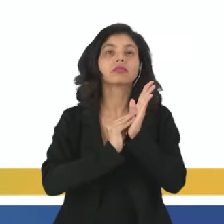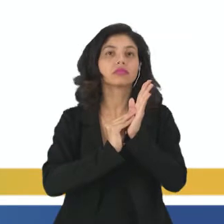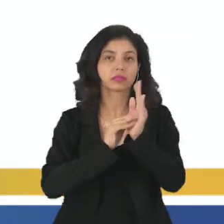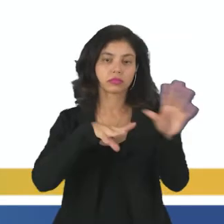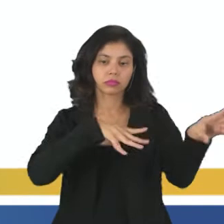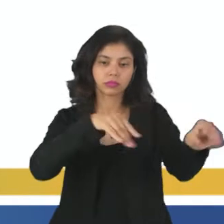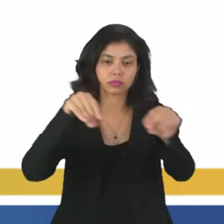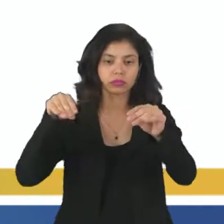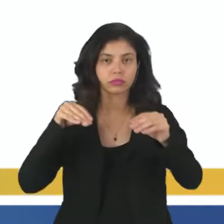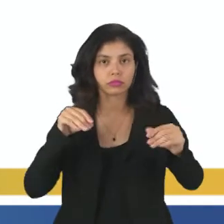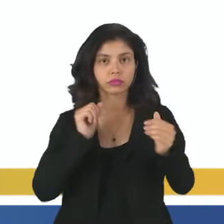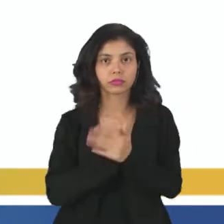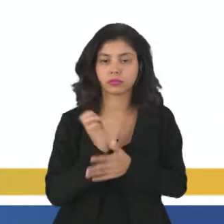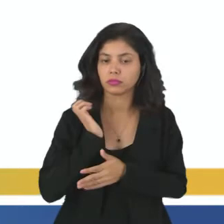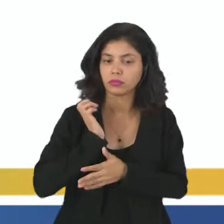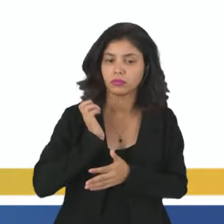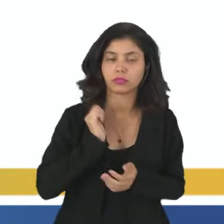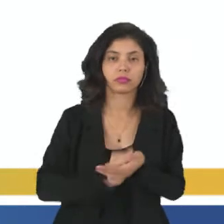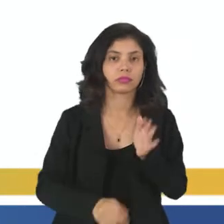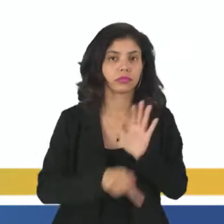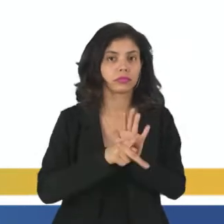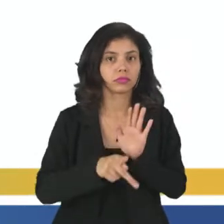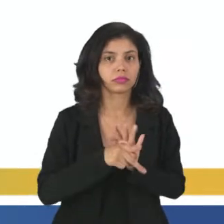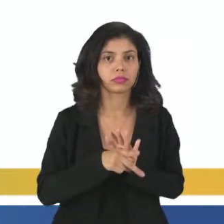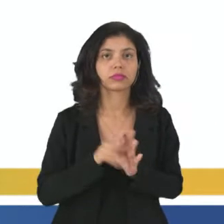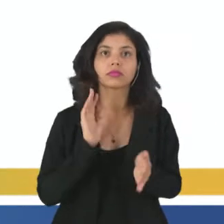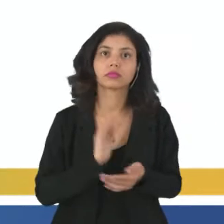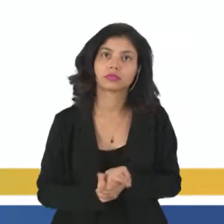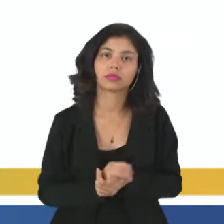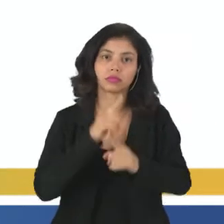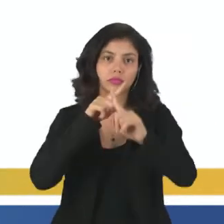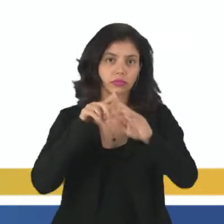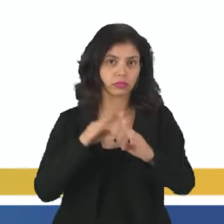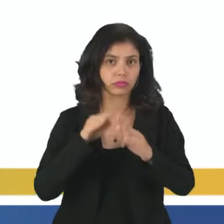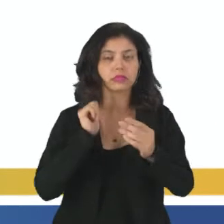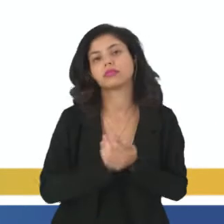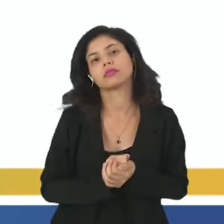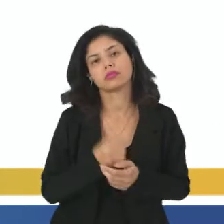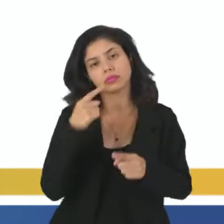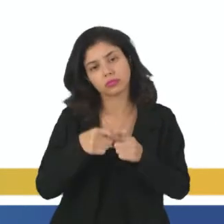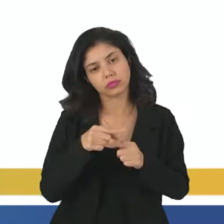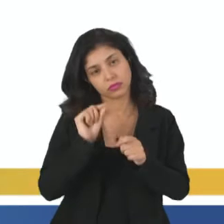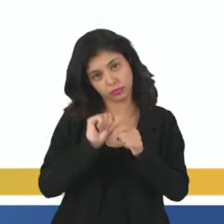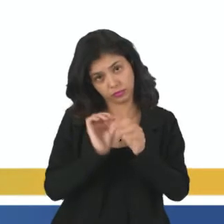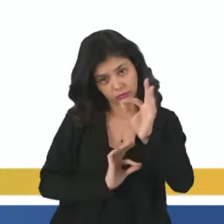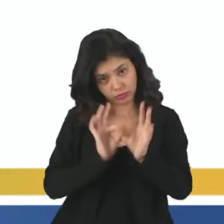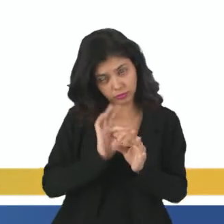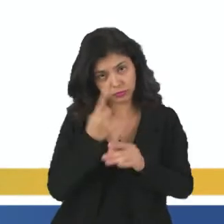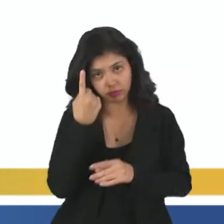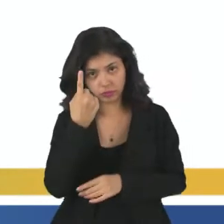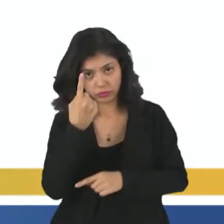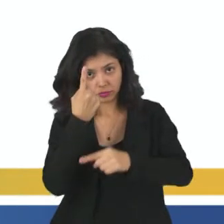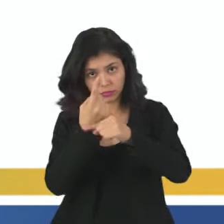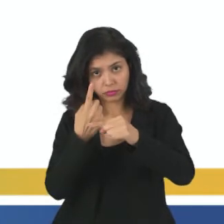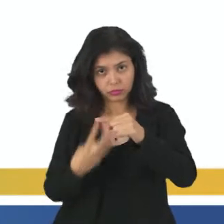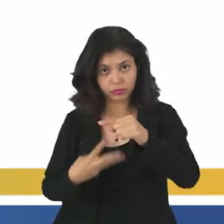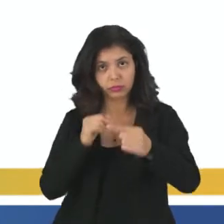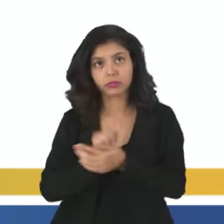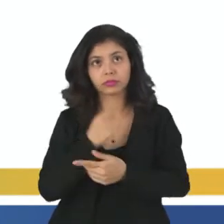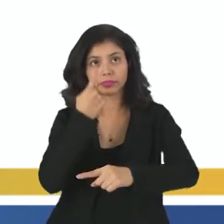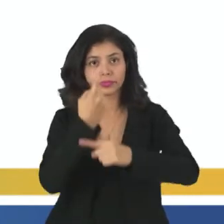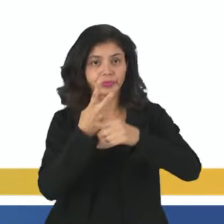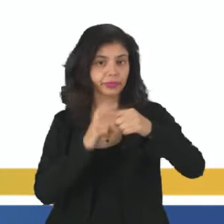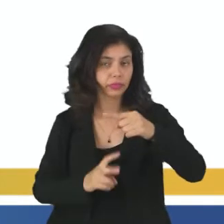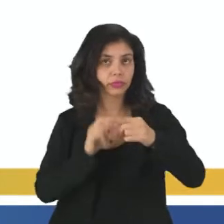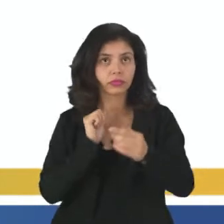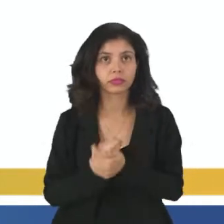as grandes e ricas propriedades da igreja, que perfaziam 1/3 do território da Alemanha e 1/5 do